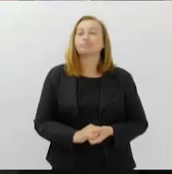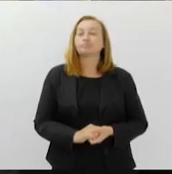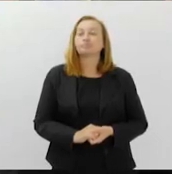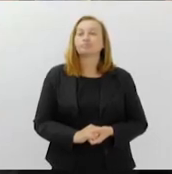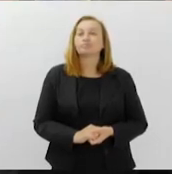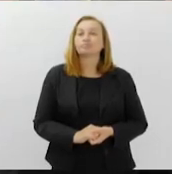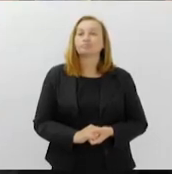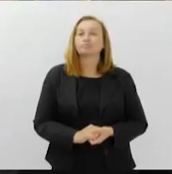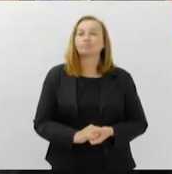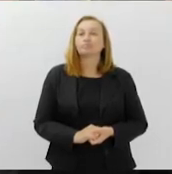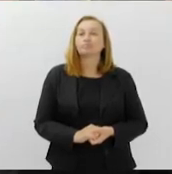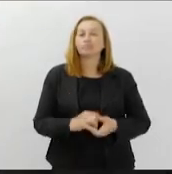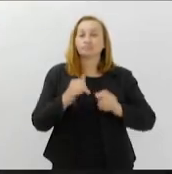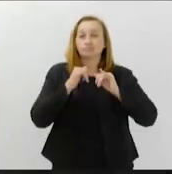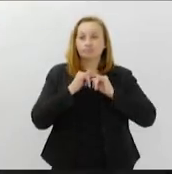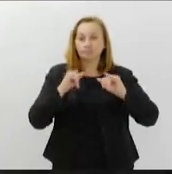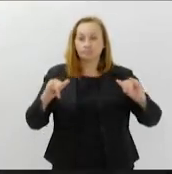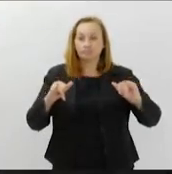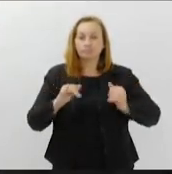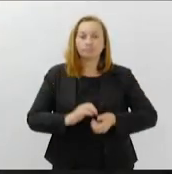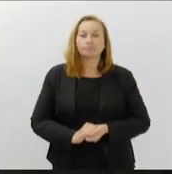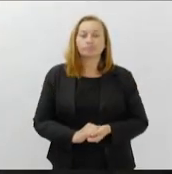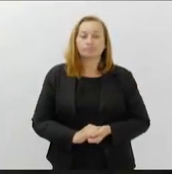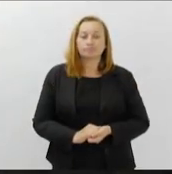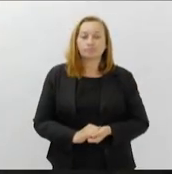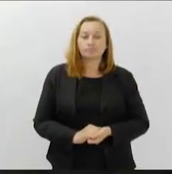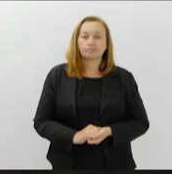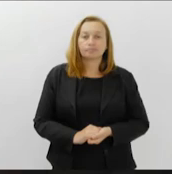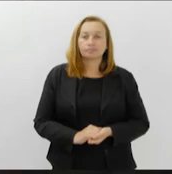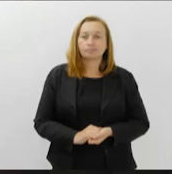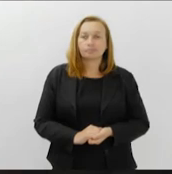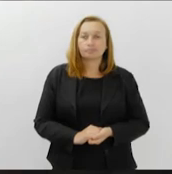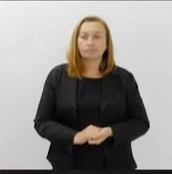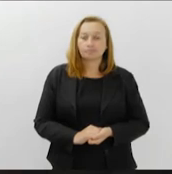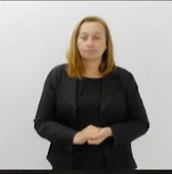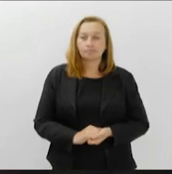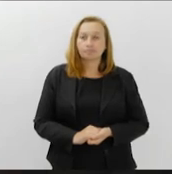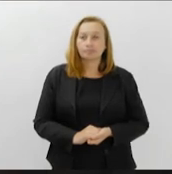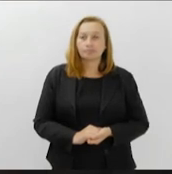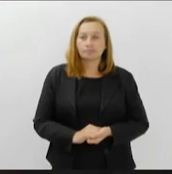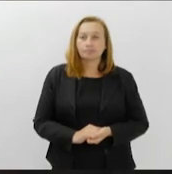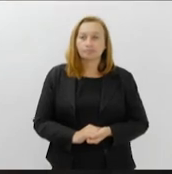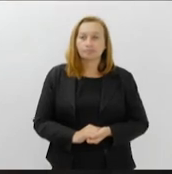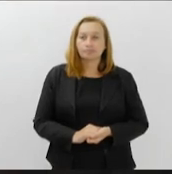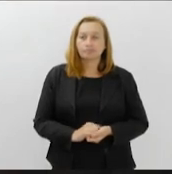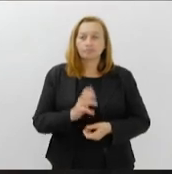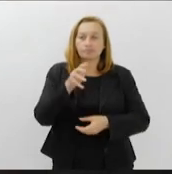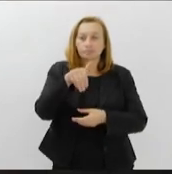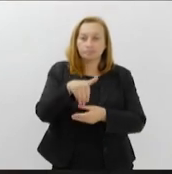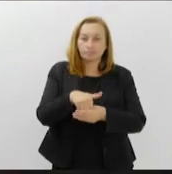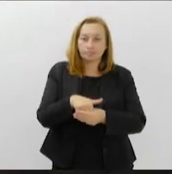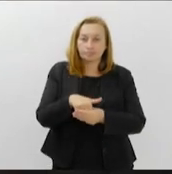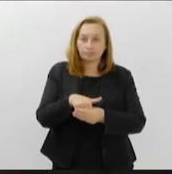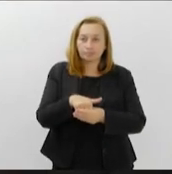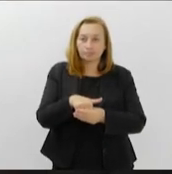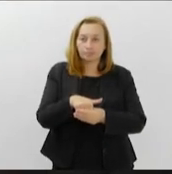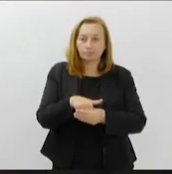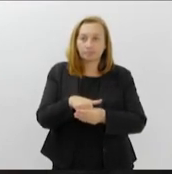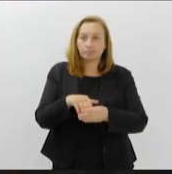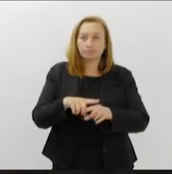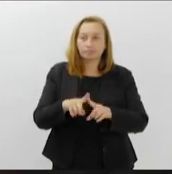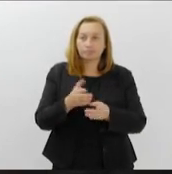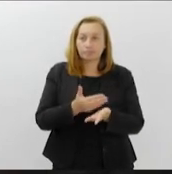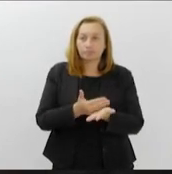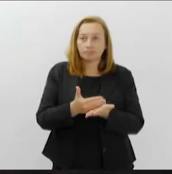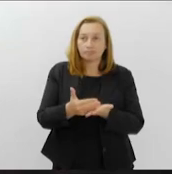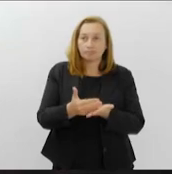Vambora. Anuncio em tramitação ordinária, em votação, mas a gente está começando